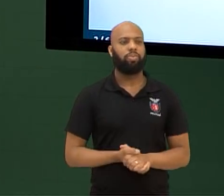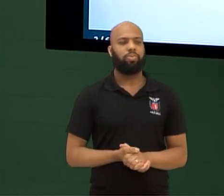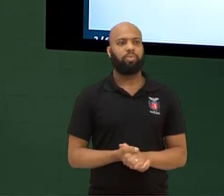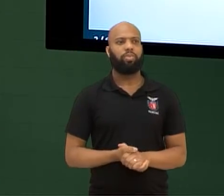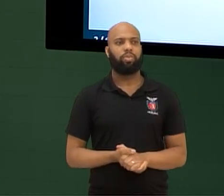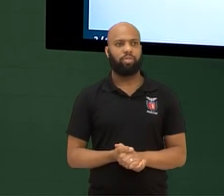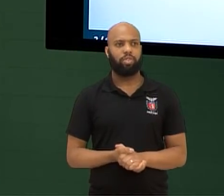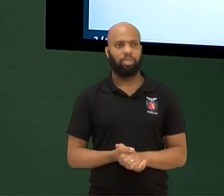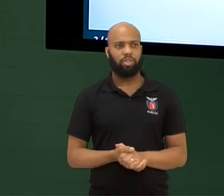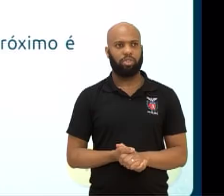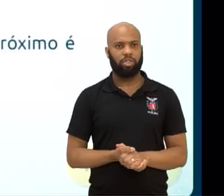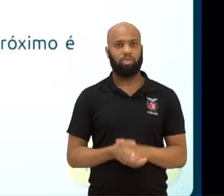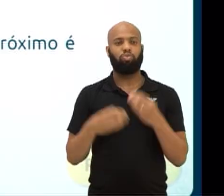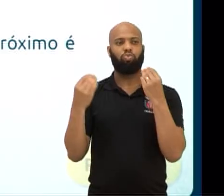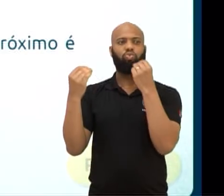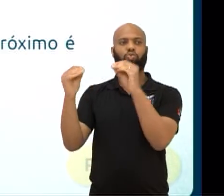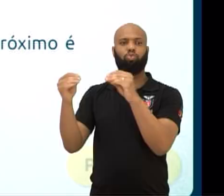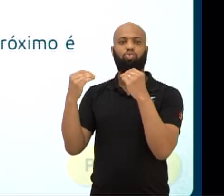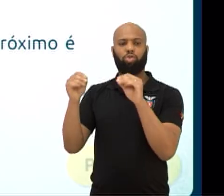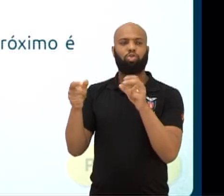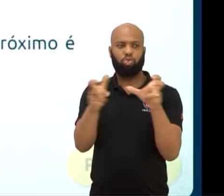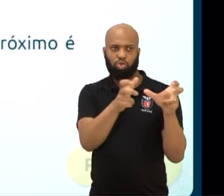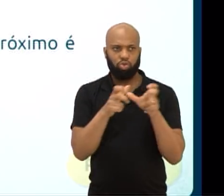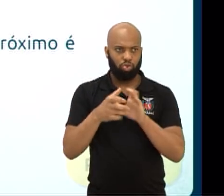3,0255. Vamos lá colocar no nosso jogo.